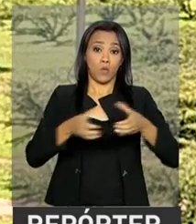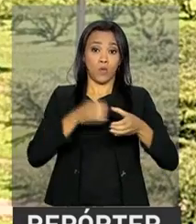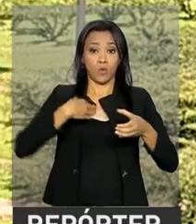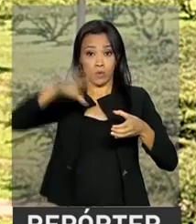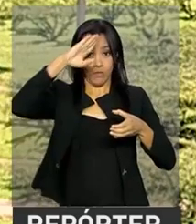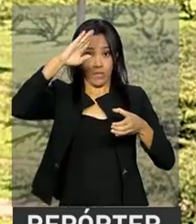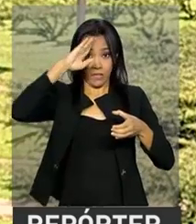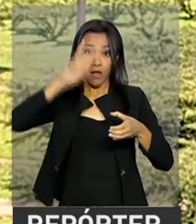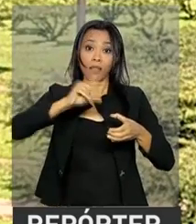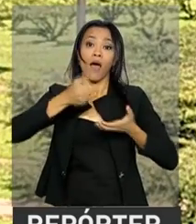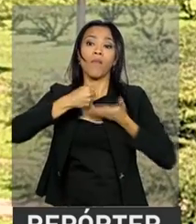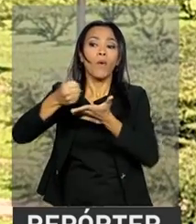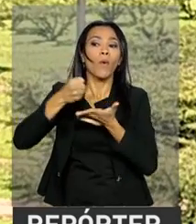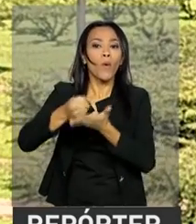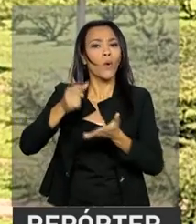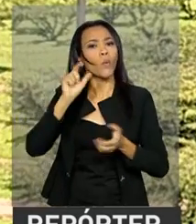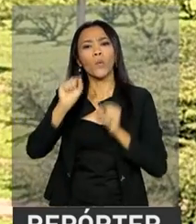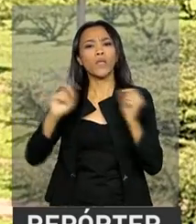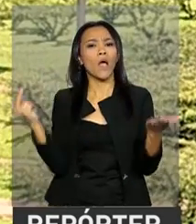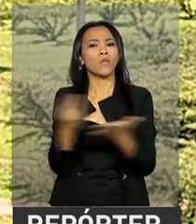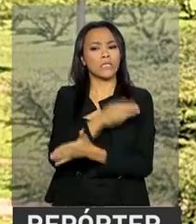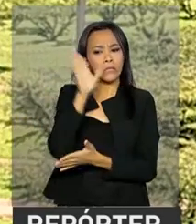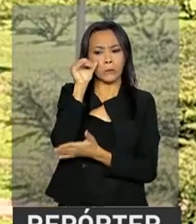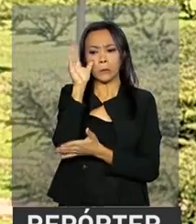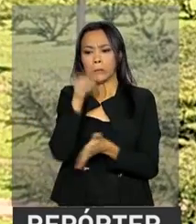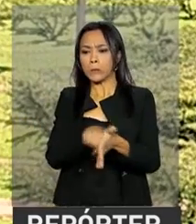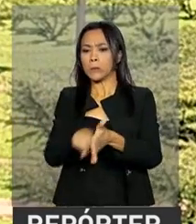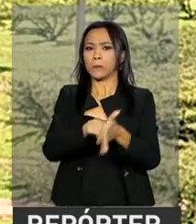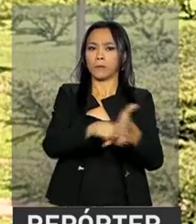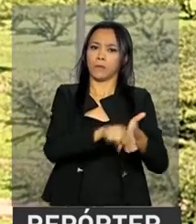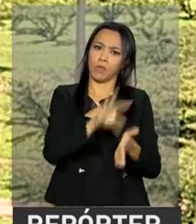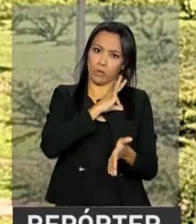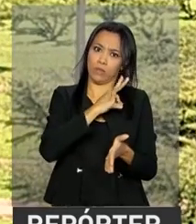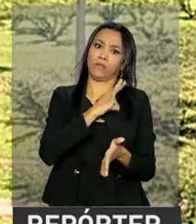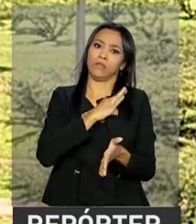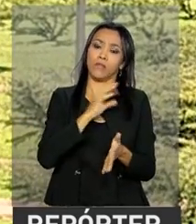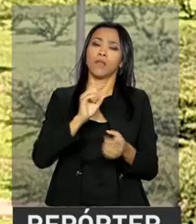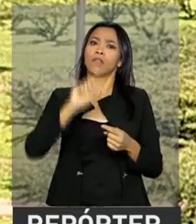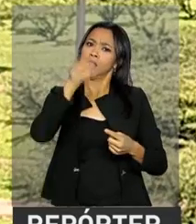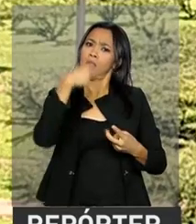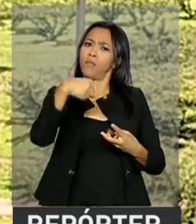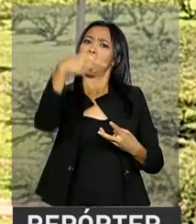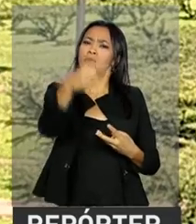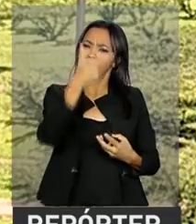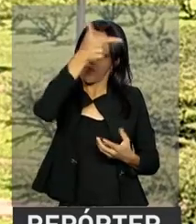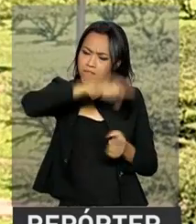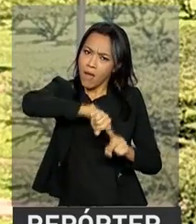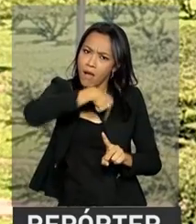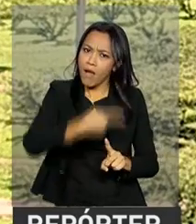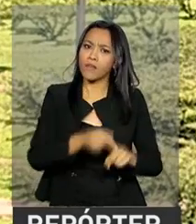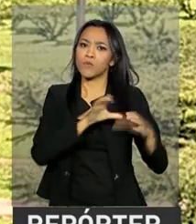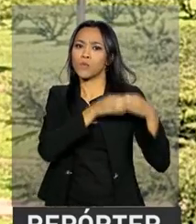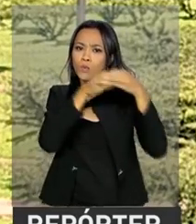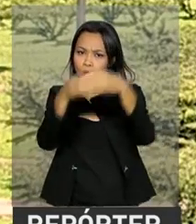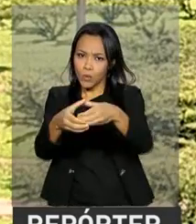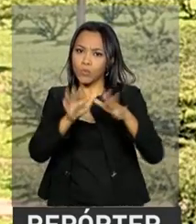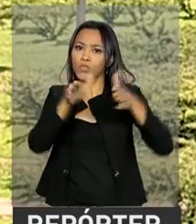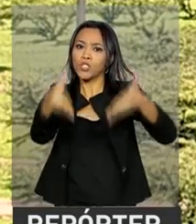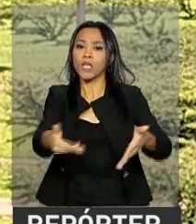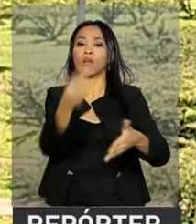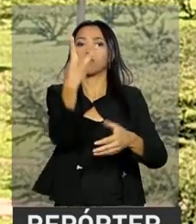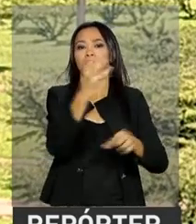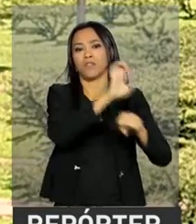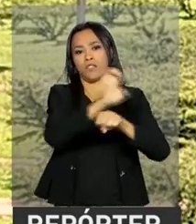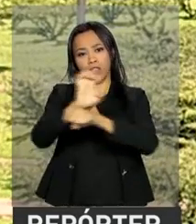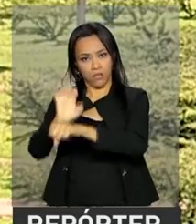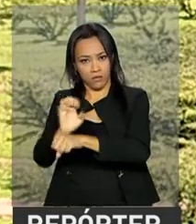apoio às investigações criminais ainda nos próximos dias mais equipes devem chegar aos três estados